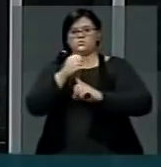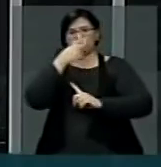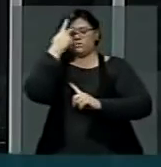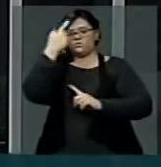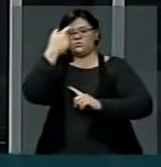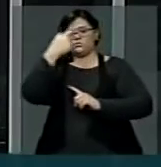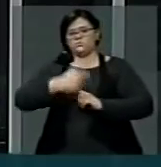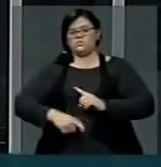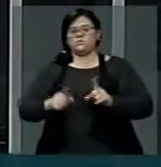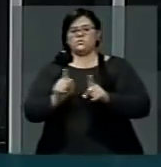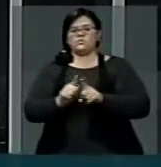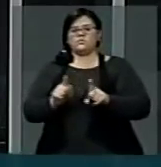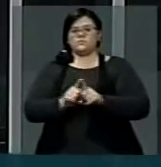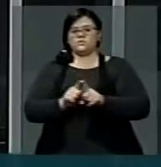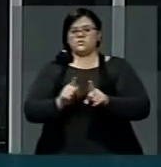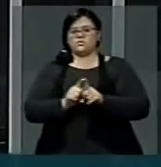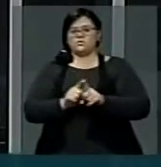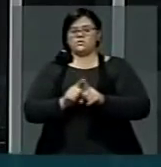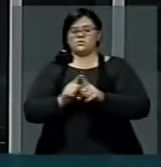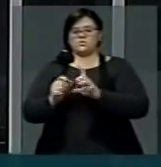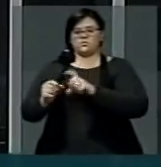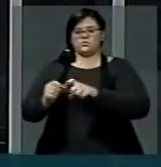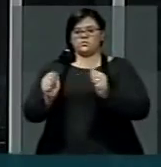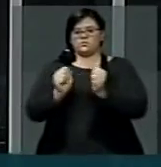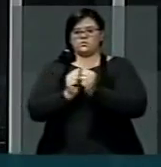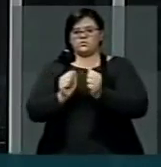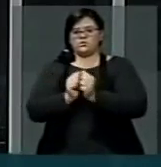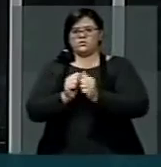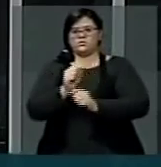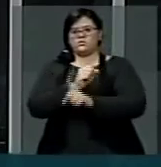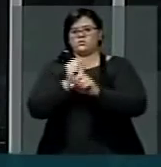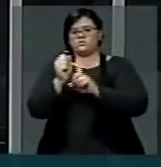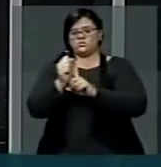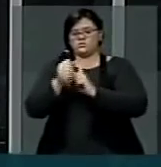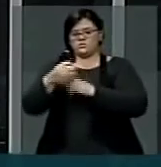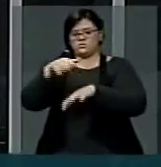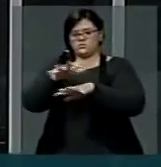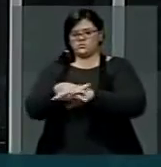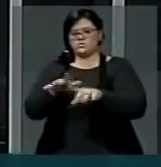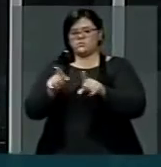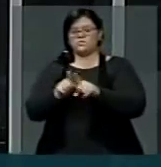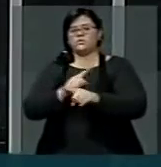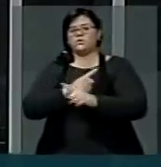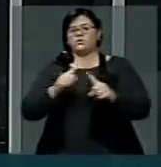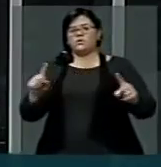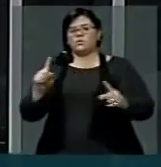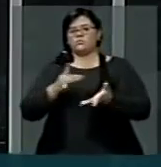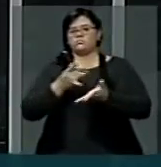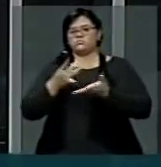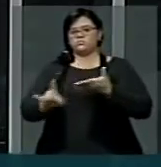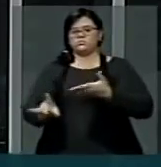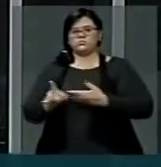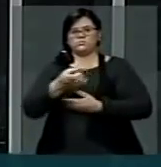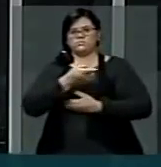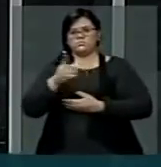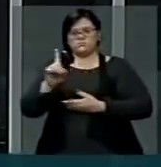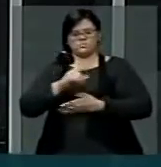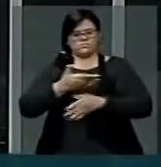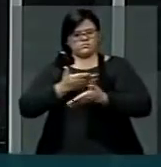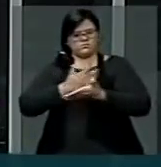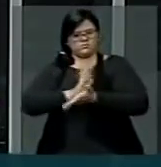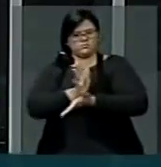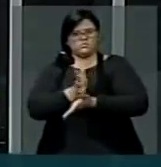a construção de sociedades inclusivas e não discriminatórias,